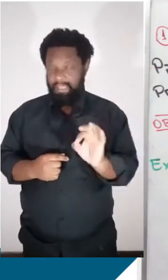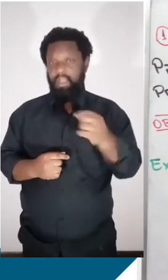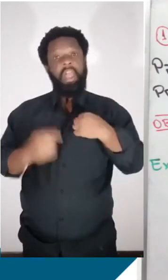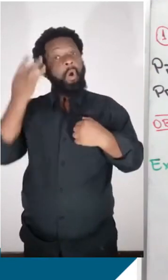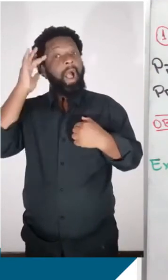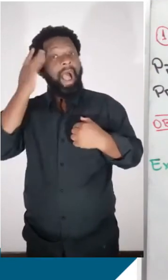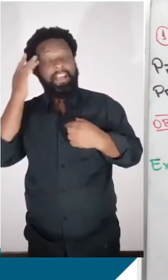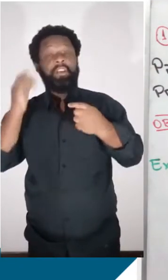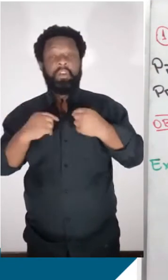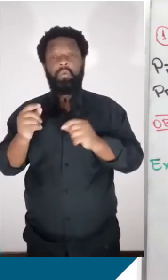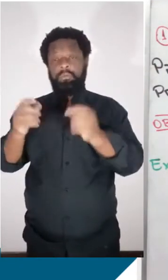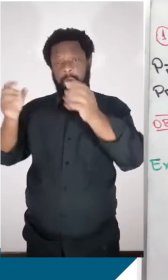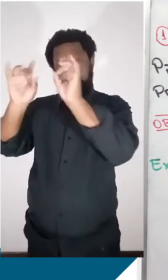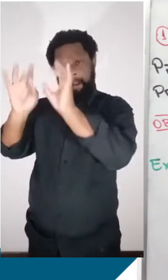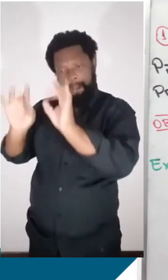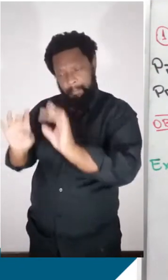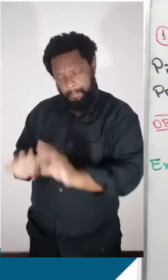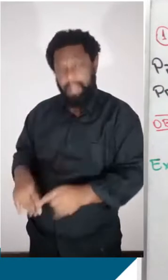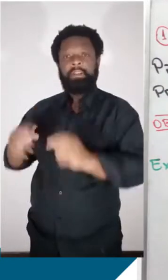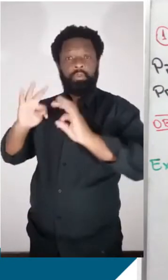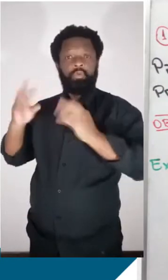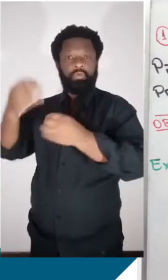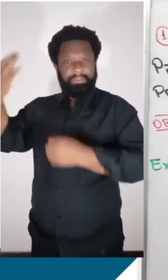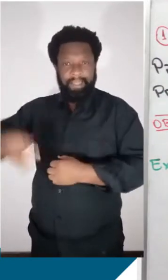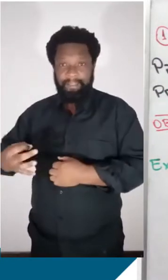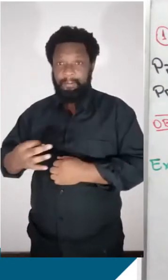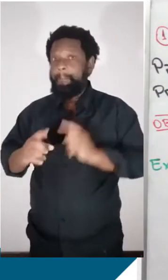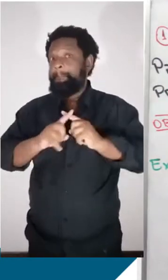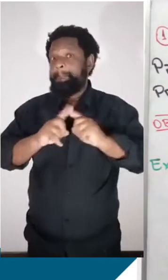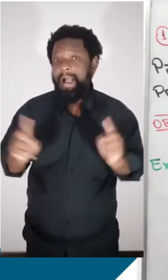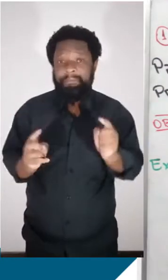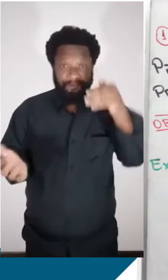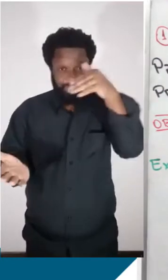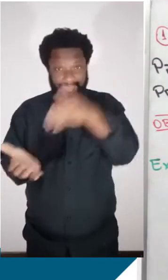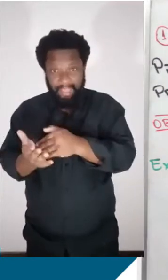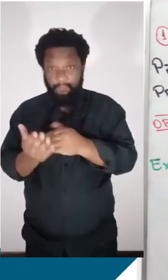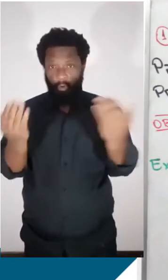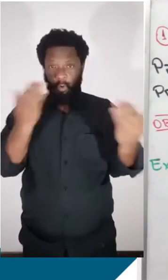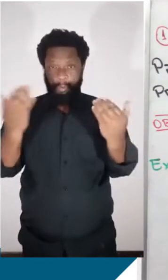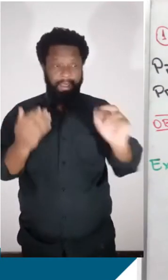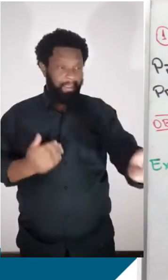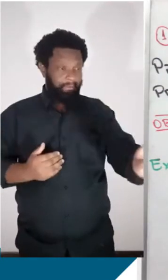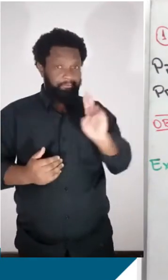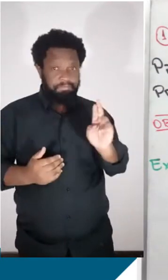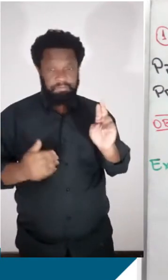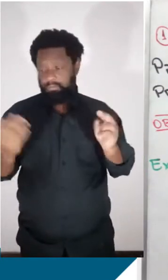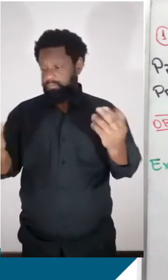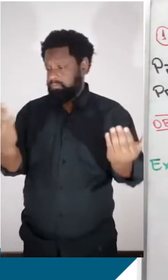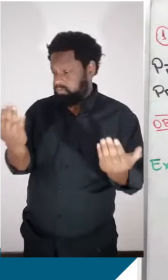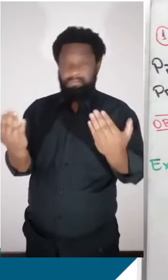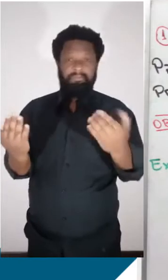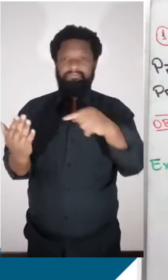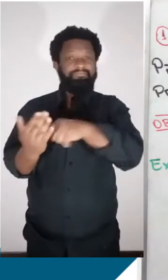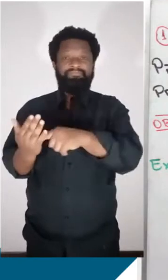meu final teórico, é de 100%. Era pra eu acertar tudo. Só que aí no final, eu vou ver o resultado, vou conferir o gabarito